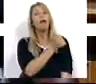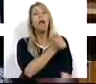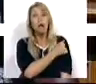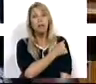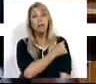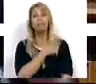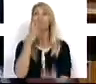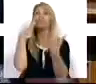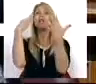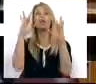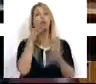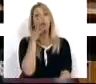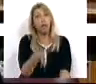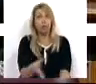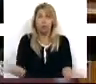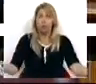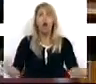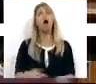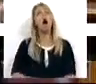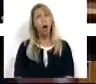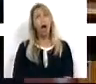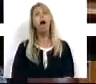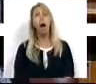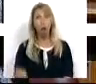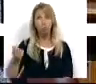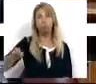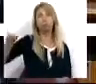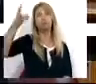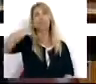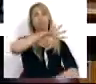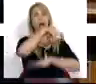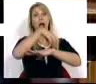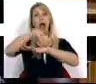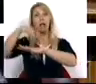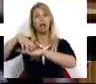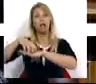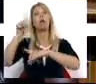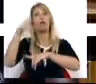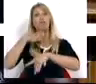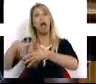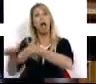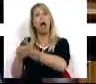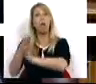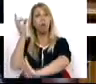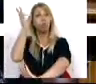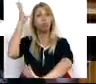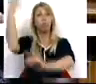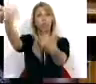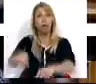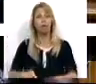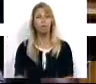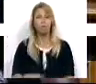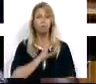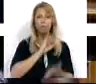maior das naturalidades a dizer que há imensas instalações e explorações ilegais. E o Sr. Secretário de Estado,